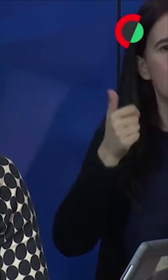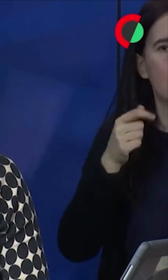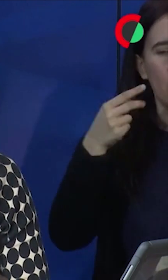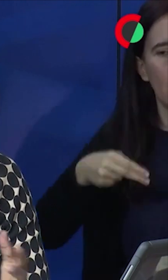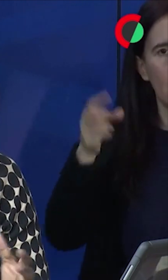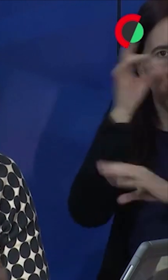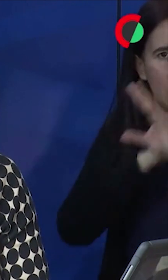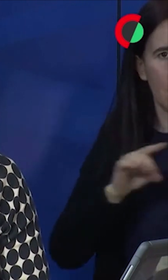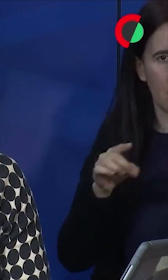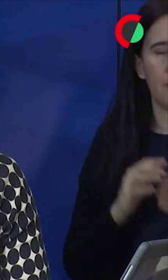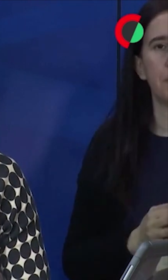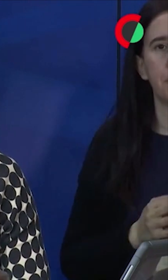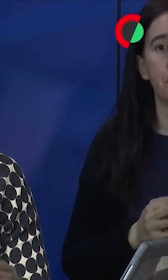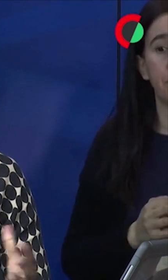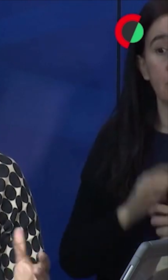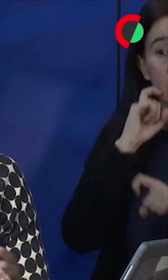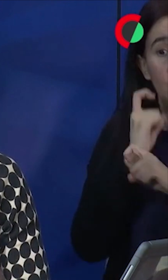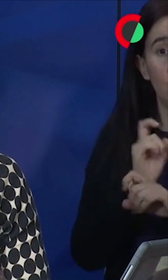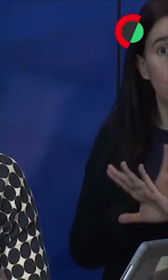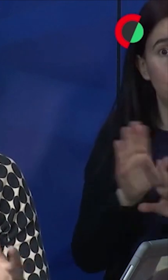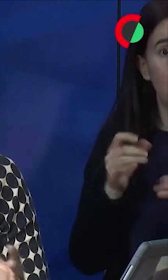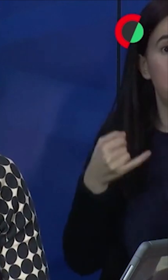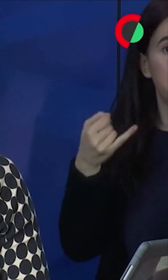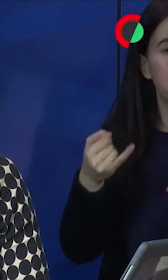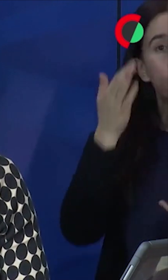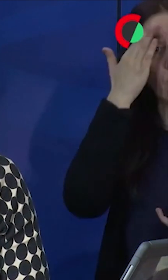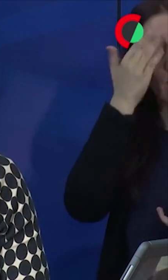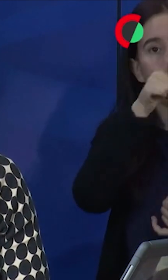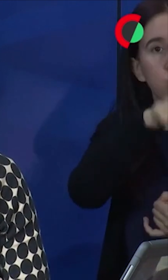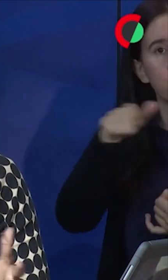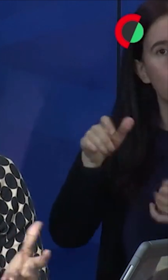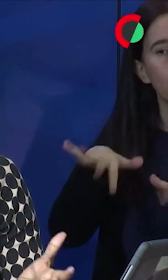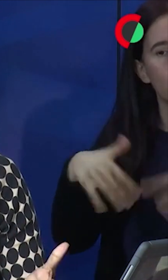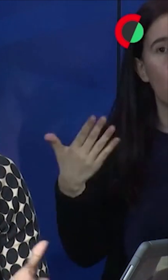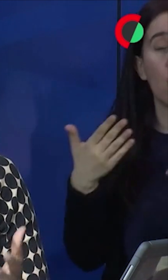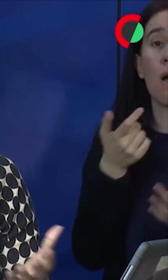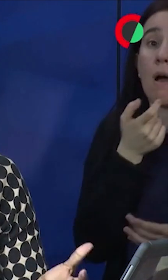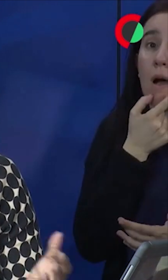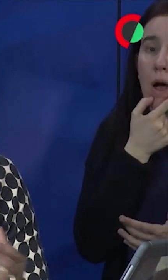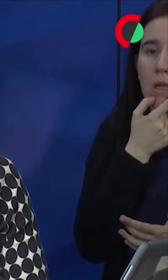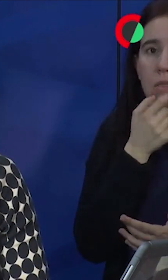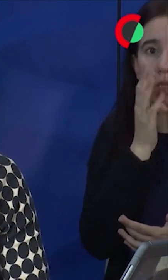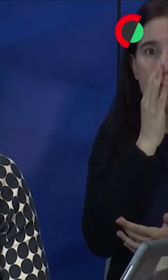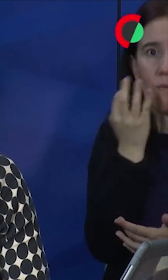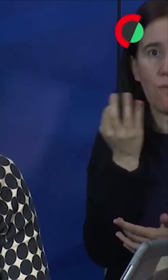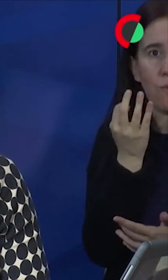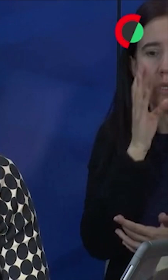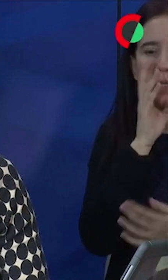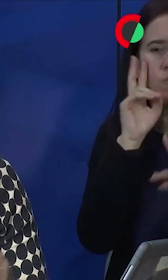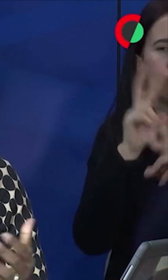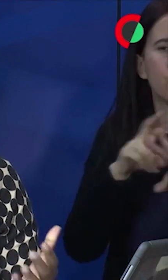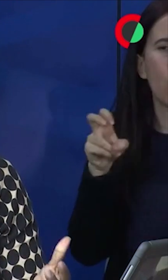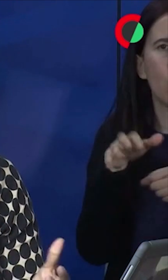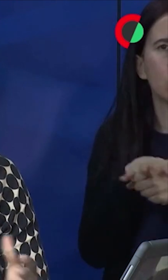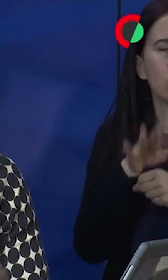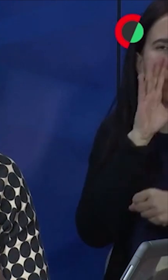Schengen. De feito, essa verificação, em princípio, considera-se que essas pessoas têm, a menos que haja, que se encontre, que haja alguma situação